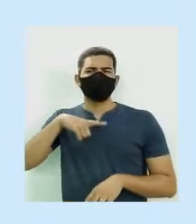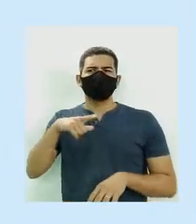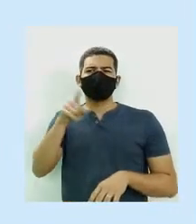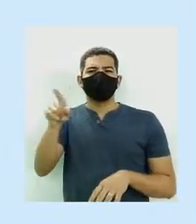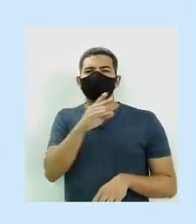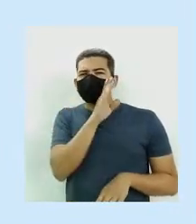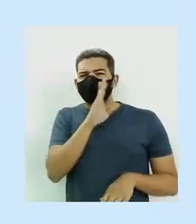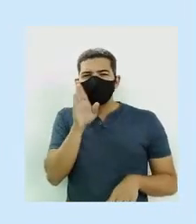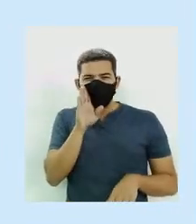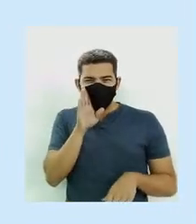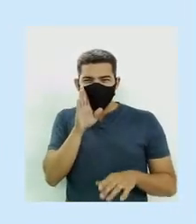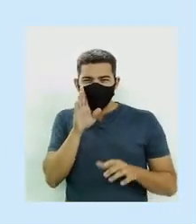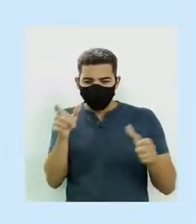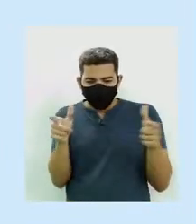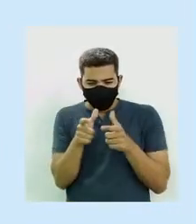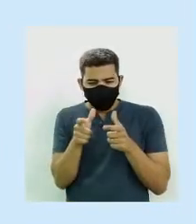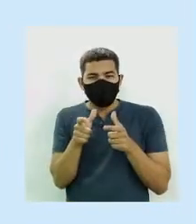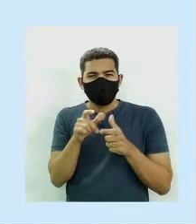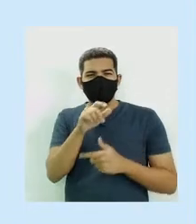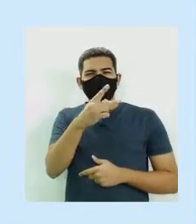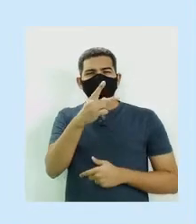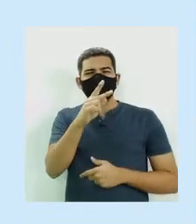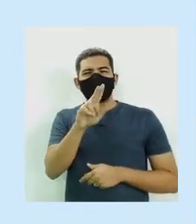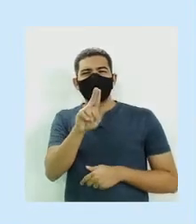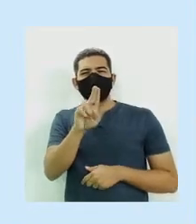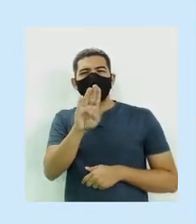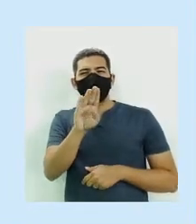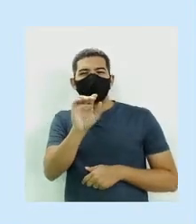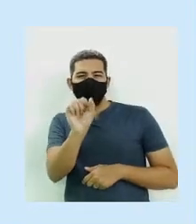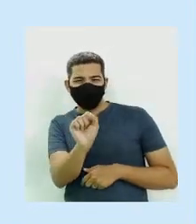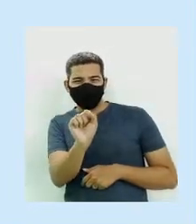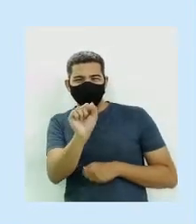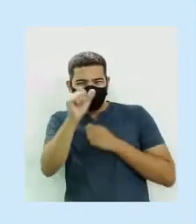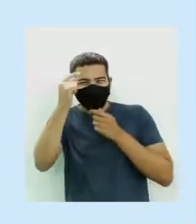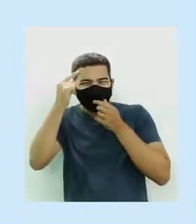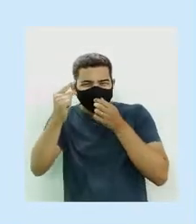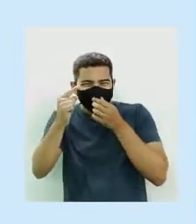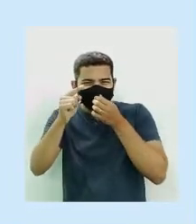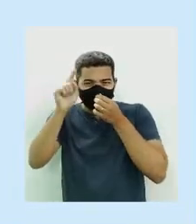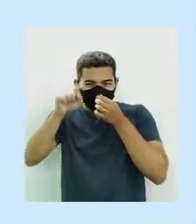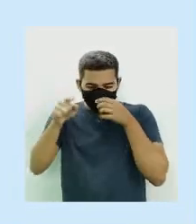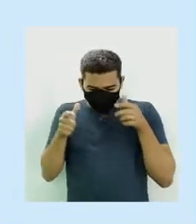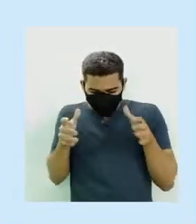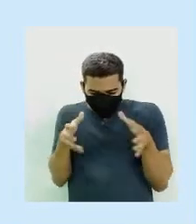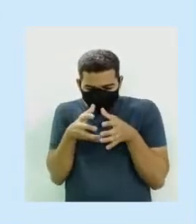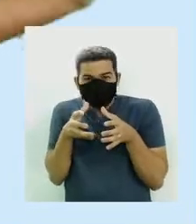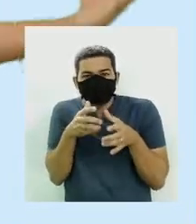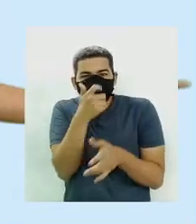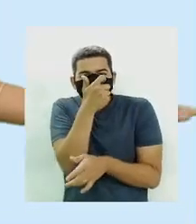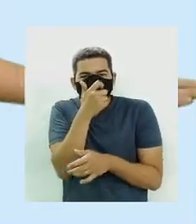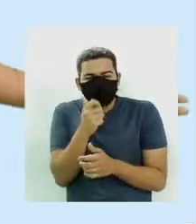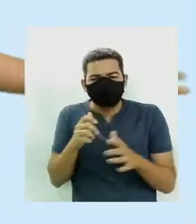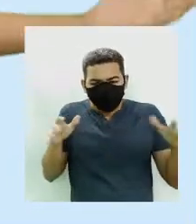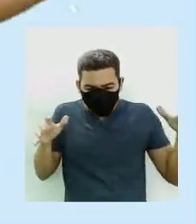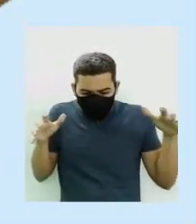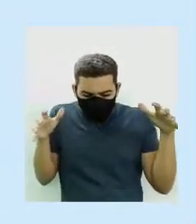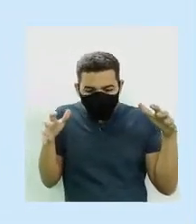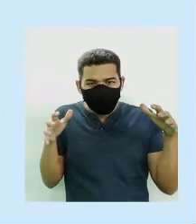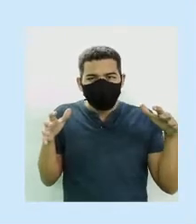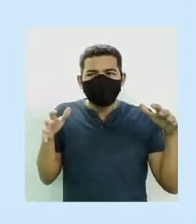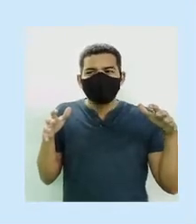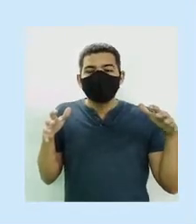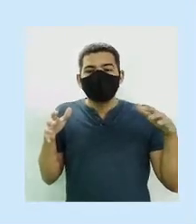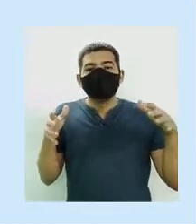Com o intuito realmente de envolver a plateia de uma forma mais intimista. Aqui a gente quer realmente envolver